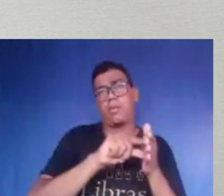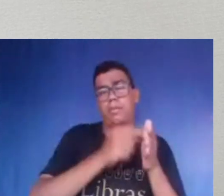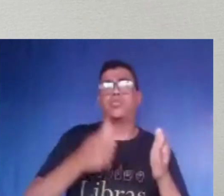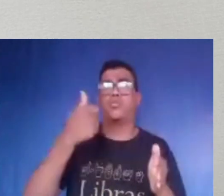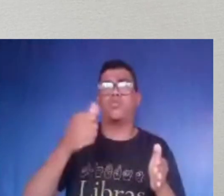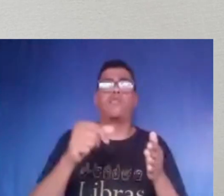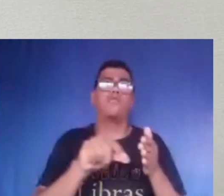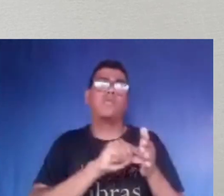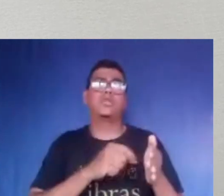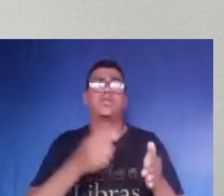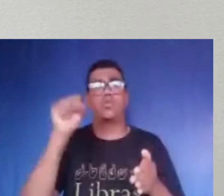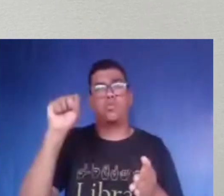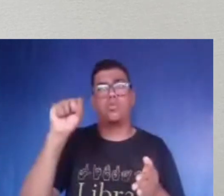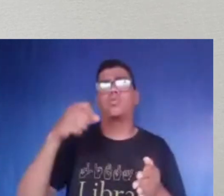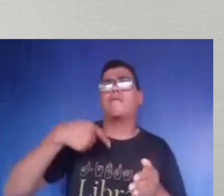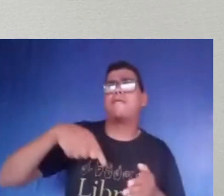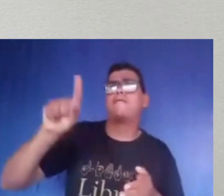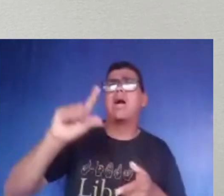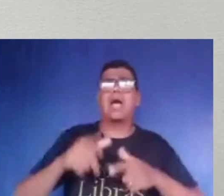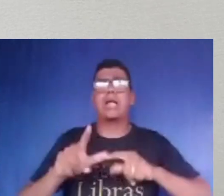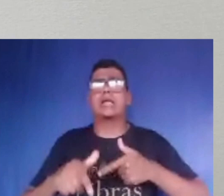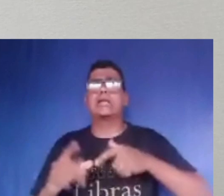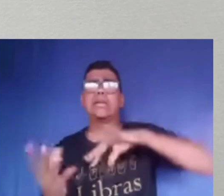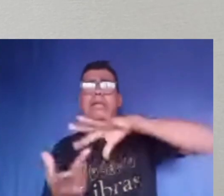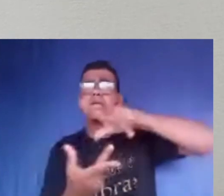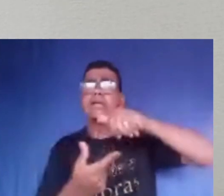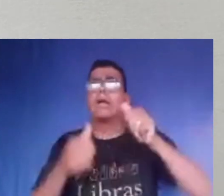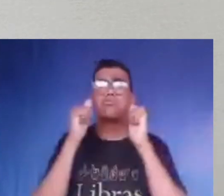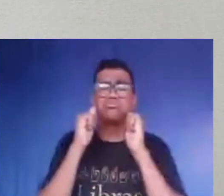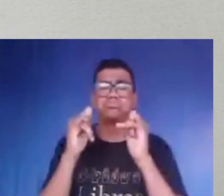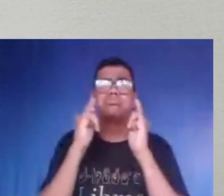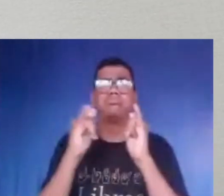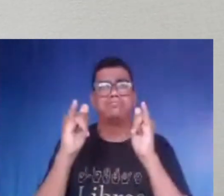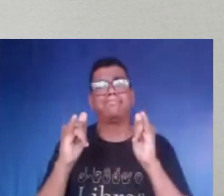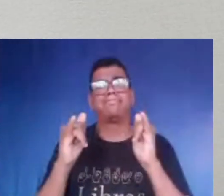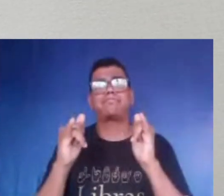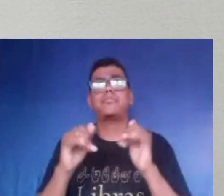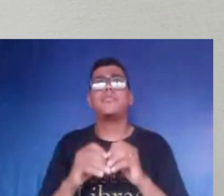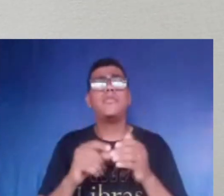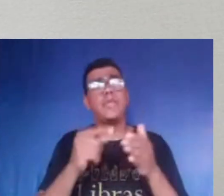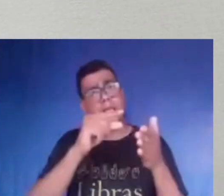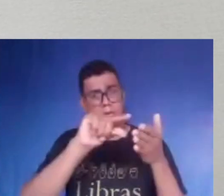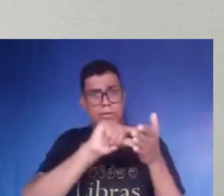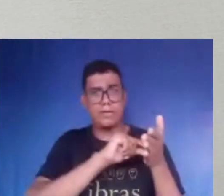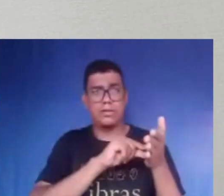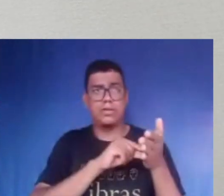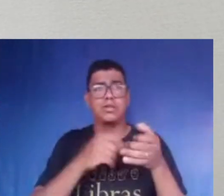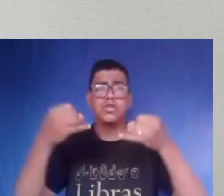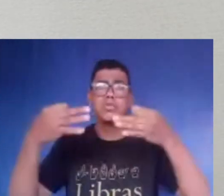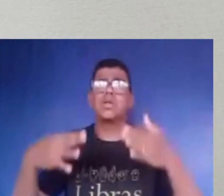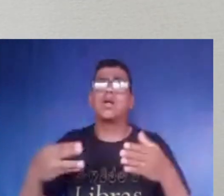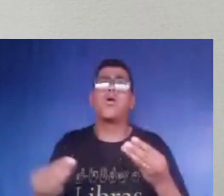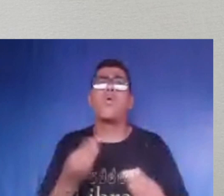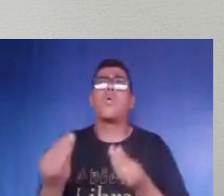os confins da terra. E esses versículos, eles nos expõem um pouco dessa ousadia, né, que é necessária para a obra de missões mundiais, uma